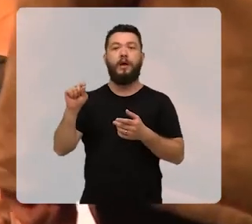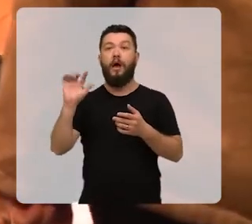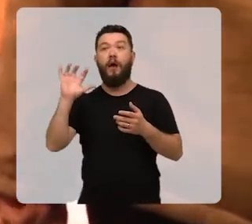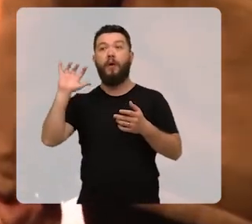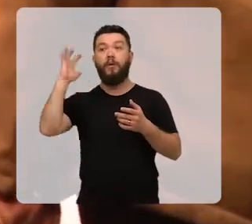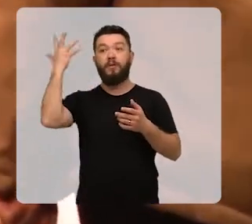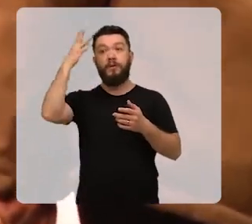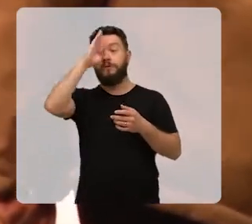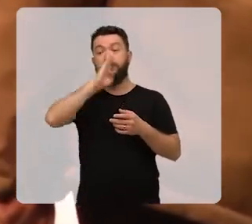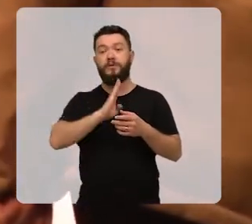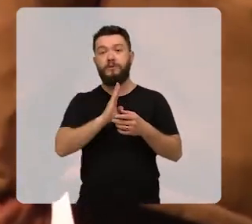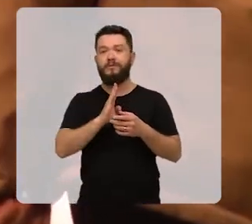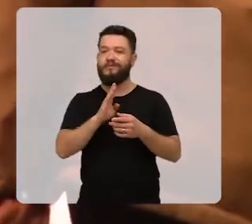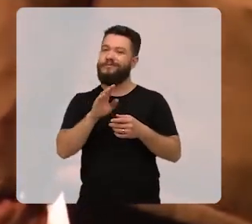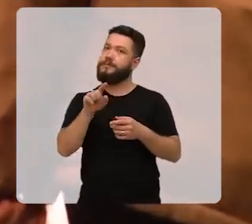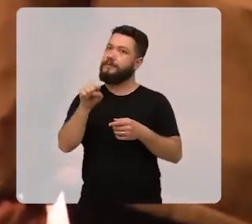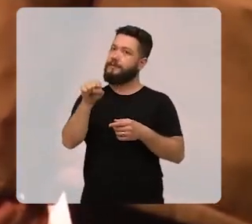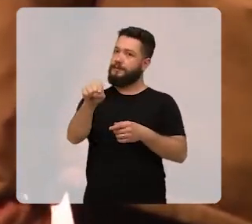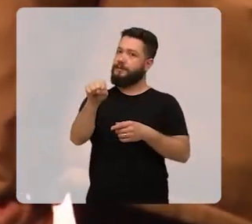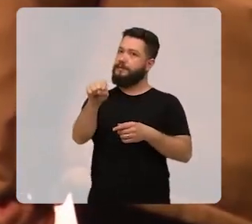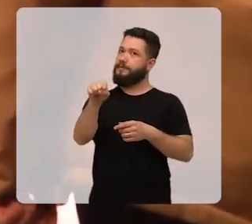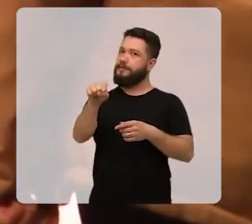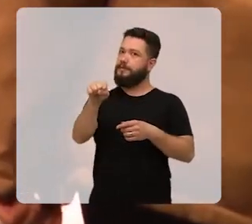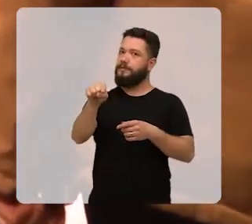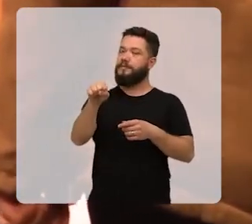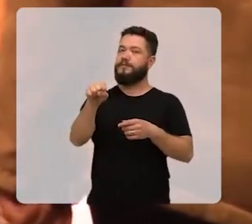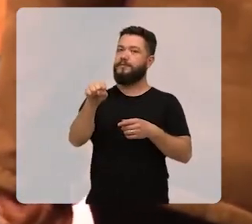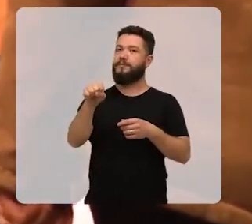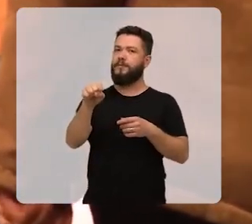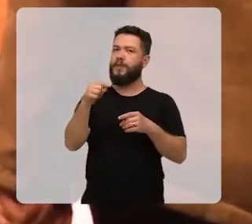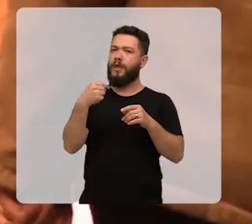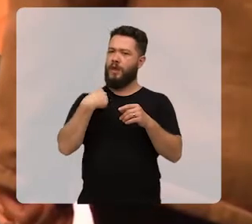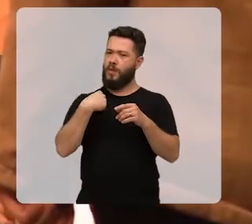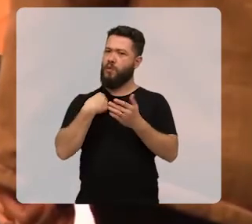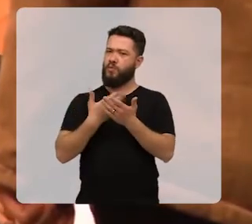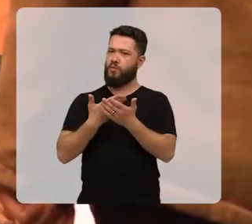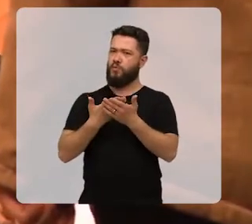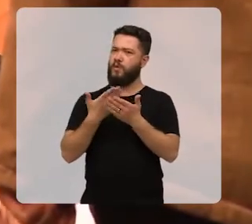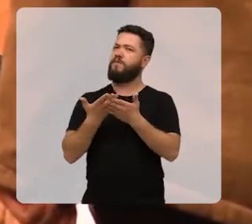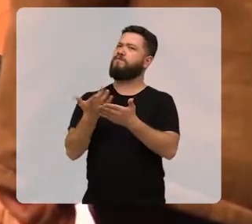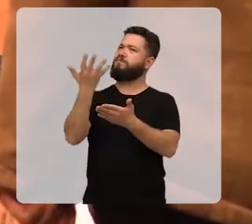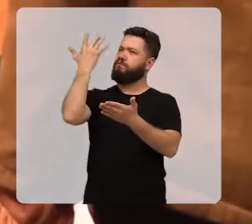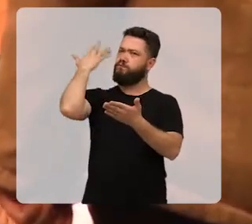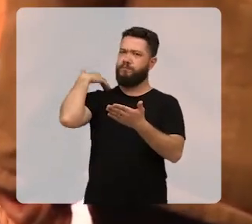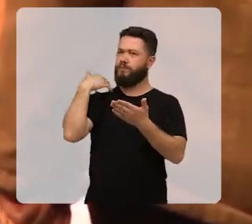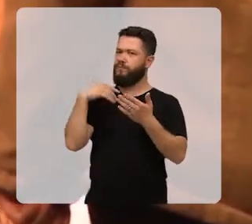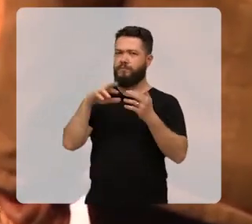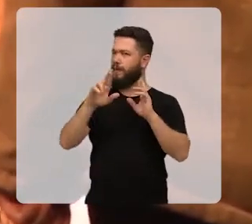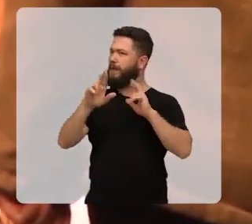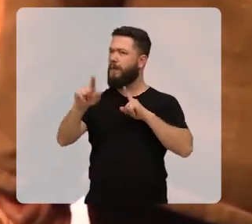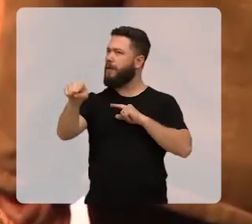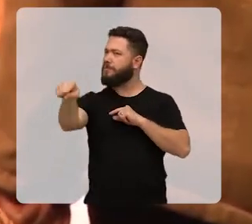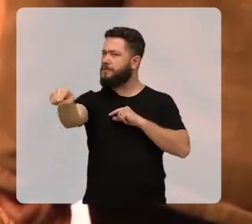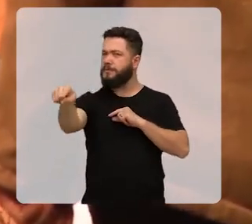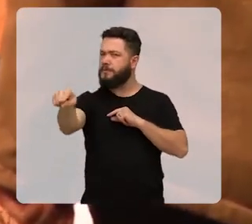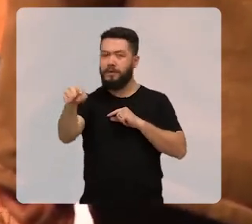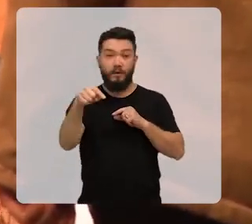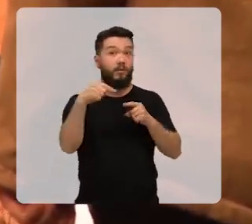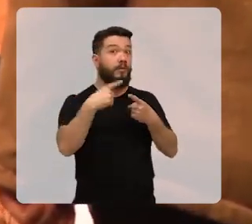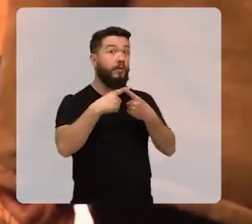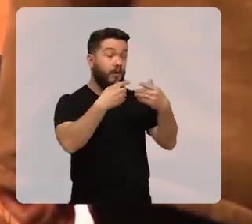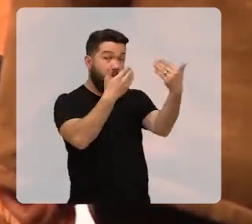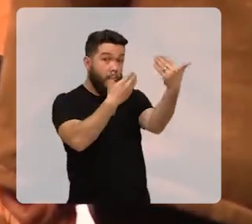no Brasil isso não era o caso quando eu estudava porque tinha nos exames